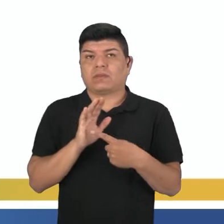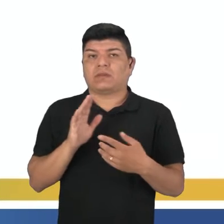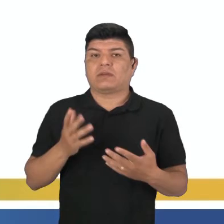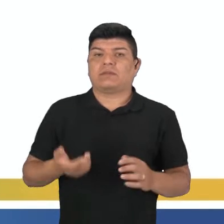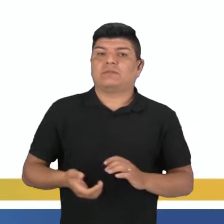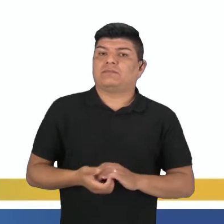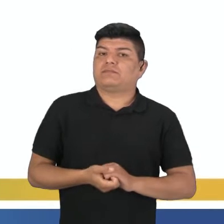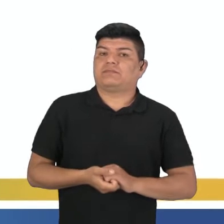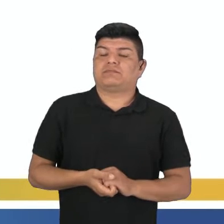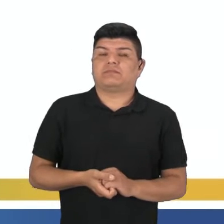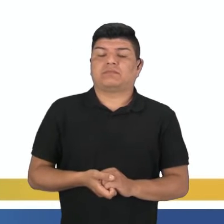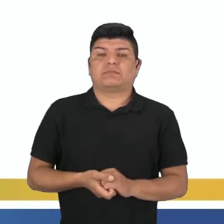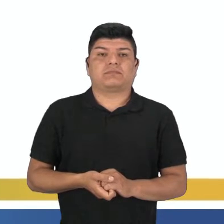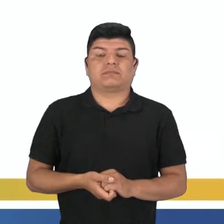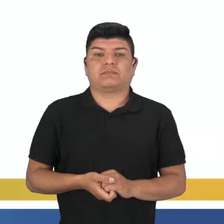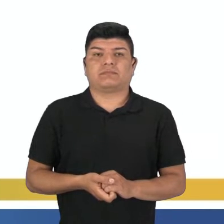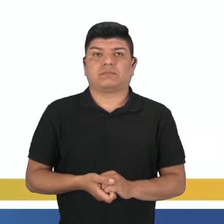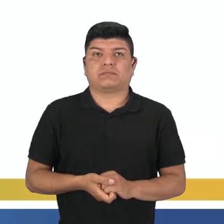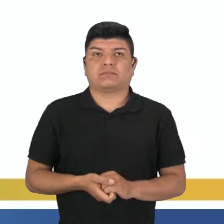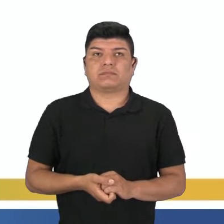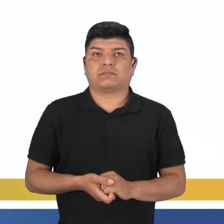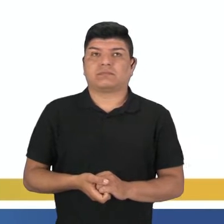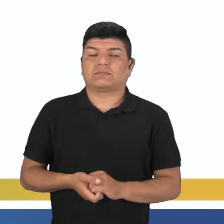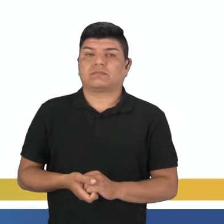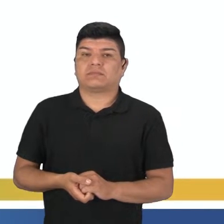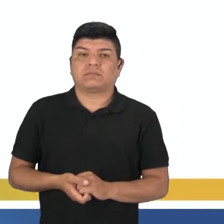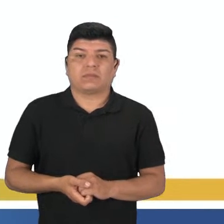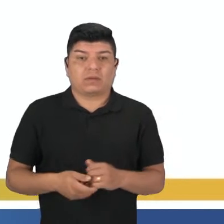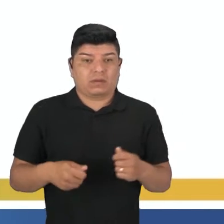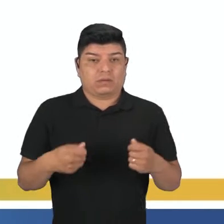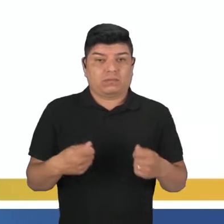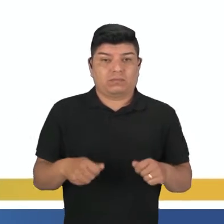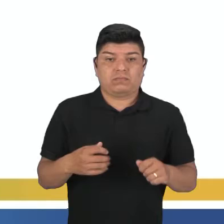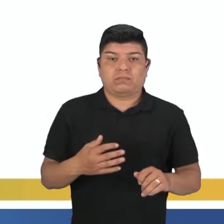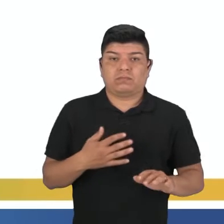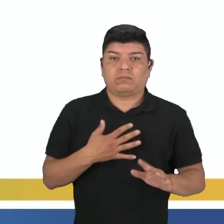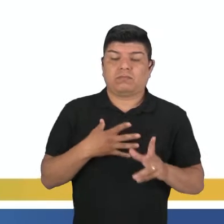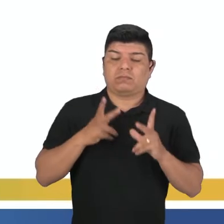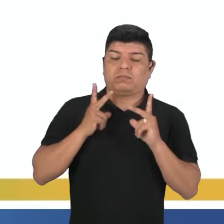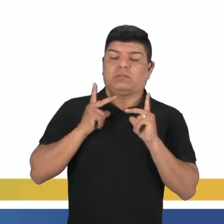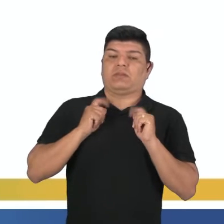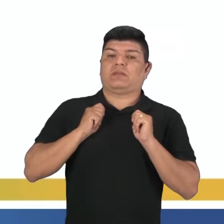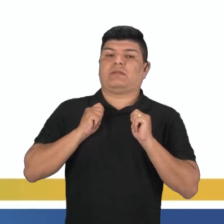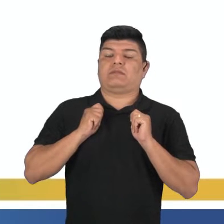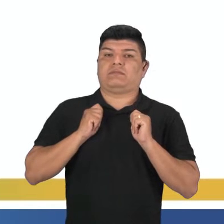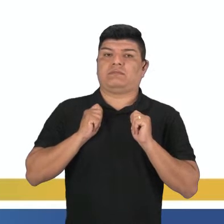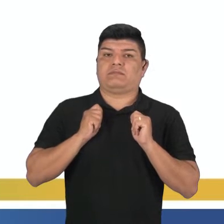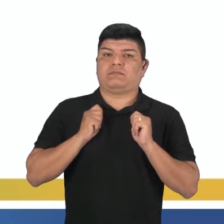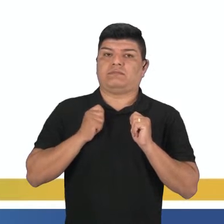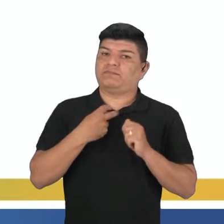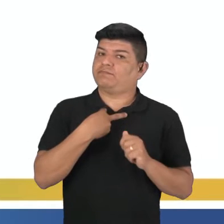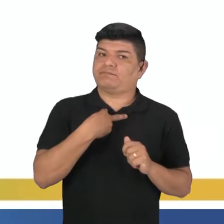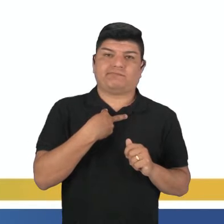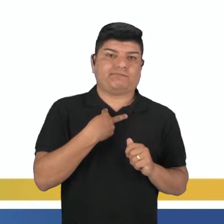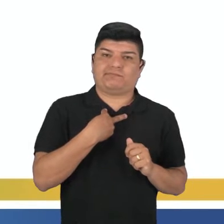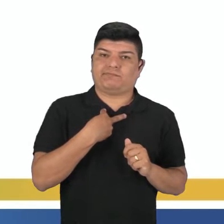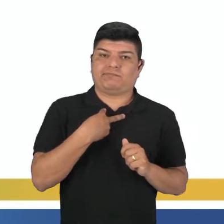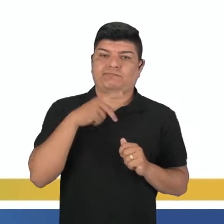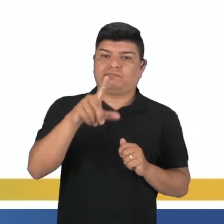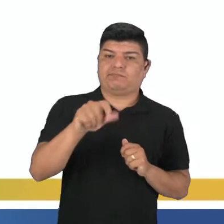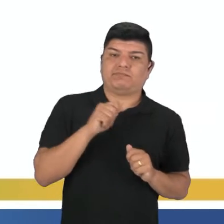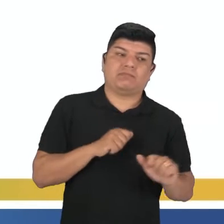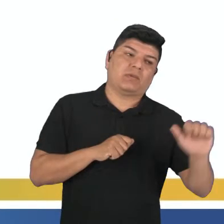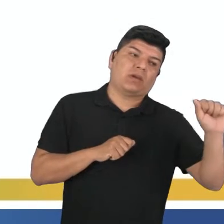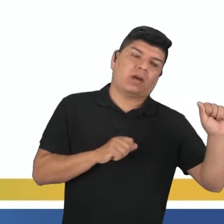intenta ocultar a opinião do emissor, ou seja, tem que ser imparcial, né, galera? Ou seja, não pode ficar do lado A, lado